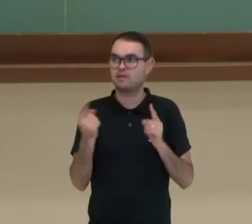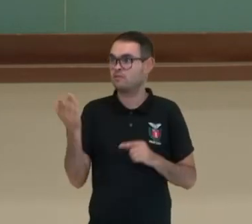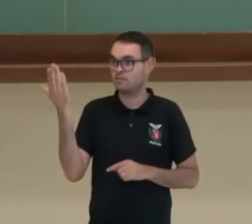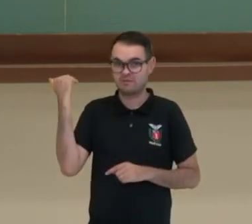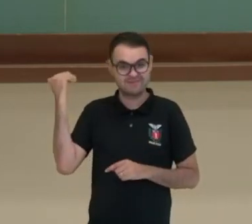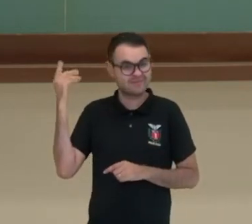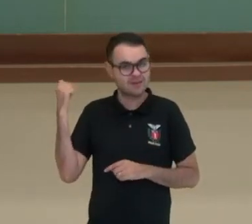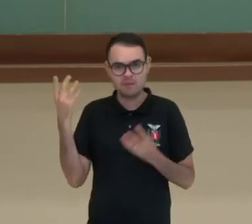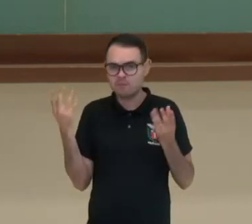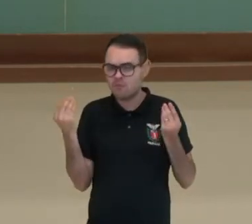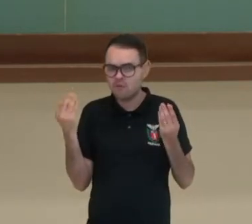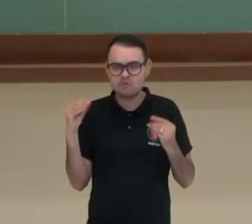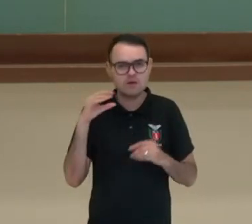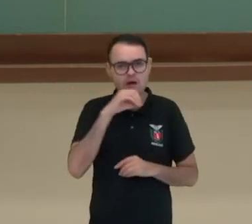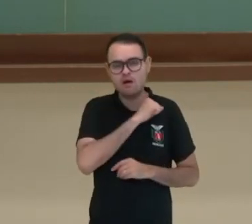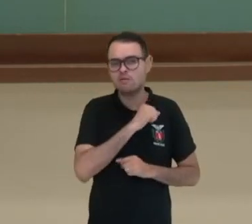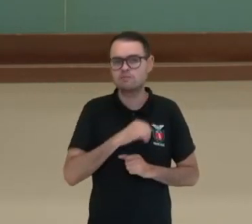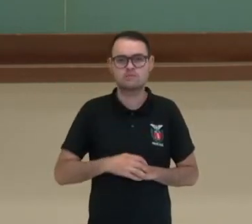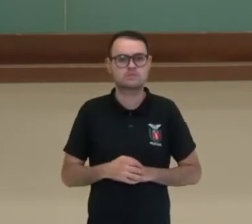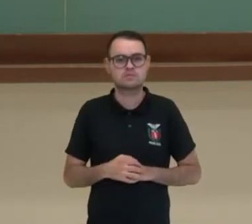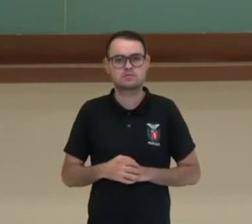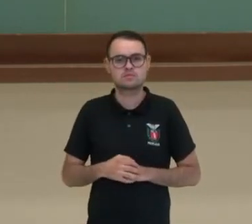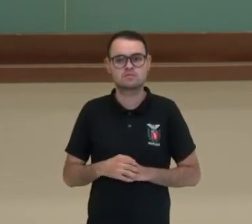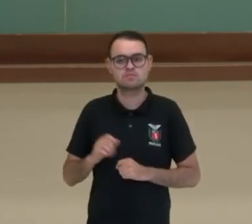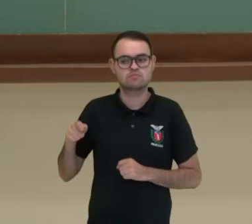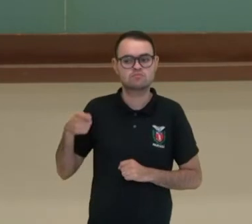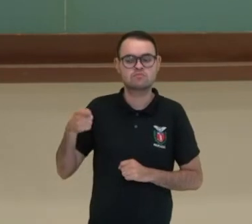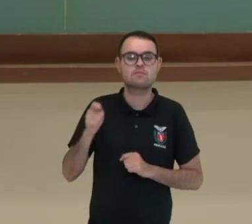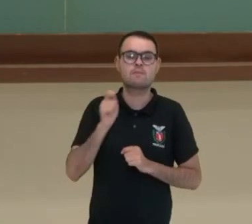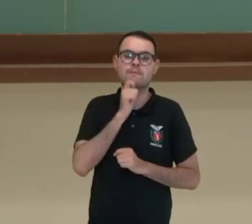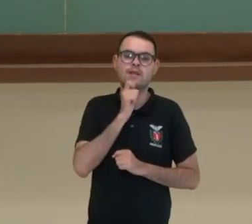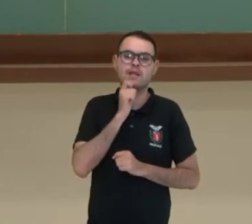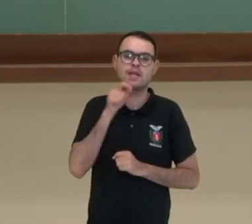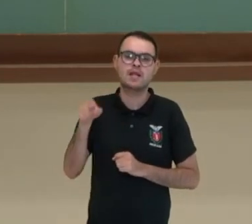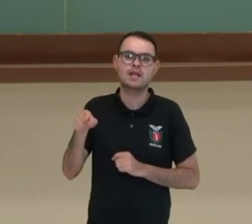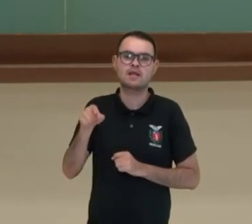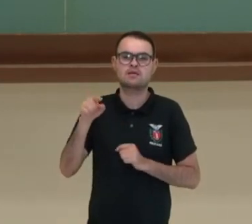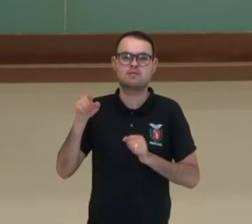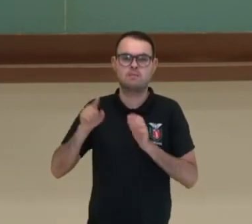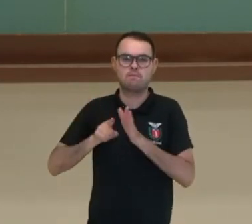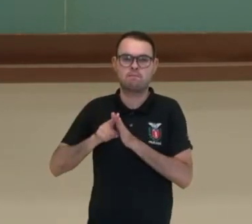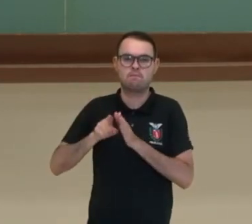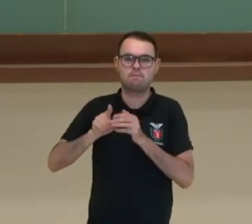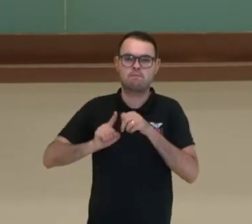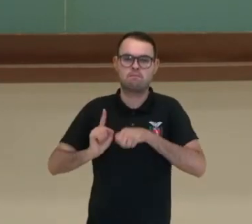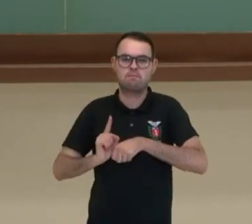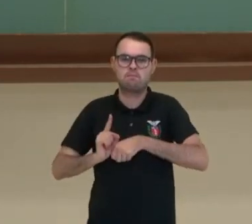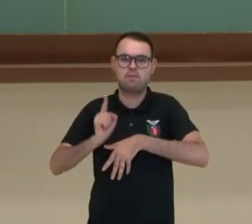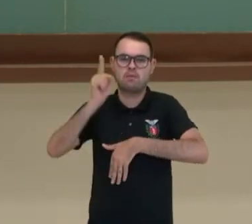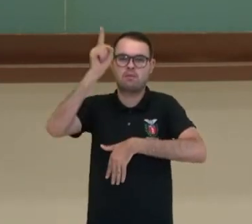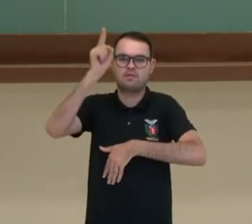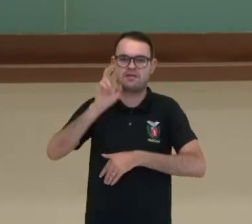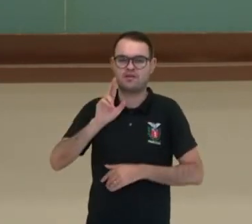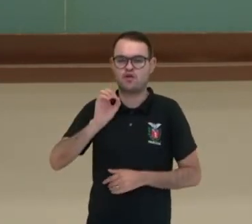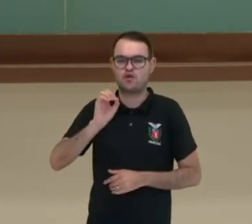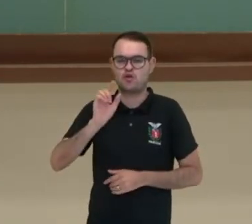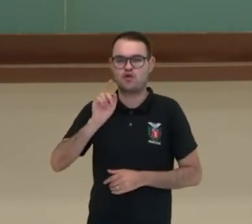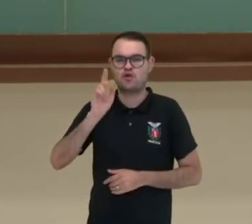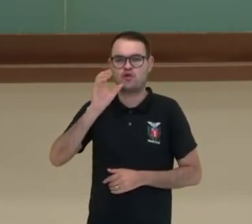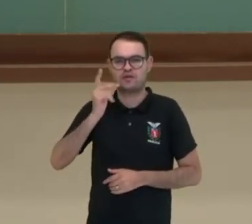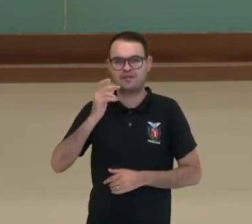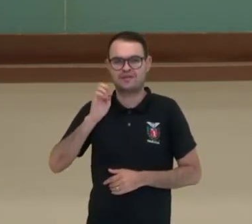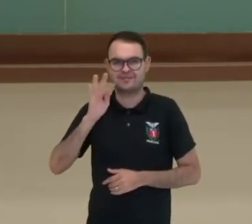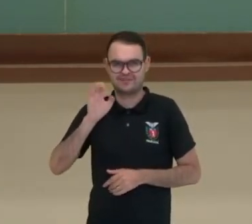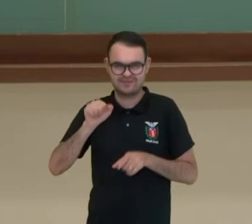era revolucionário. Tanto é que ela recebeu o apelido na época de Rocket, em inglês, que quer dizer